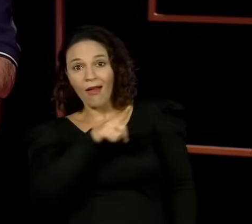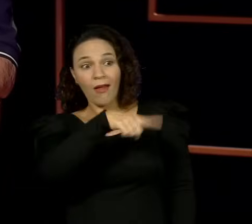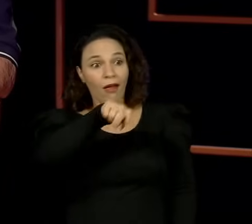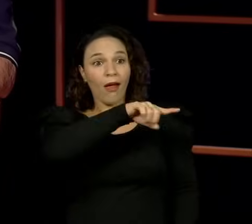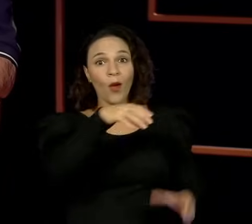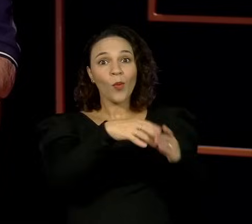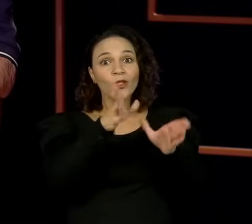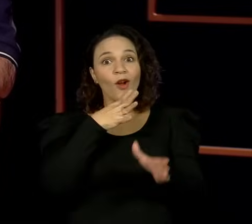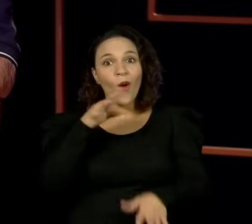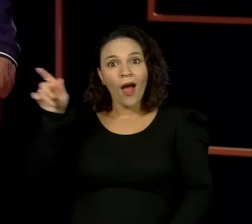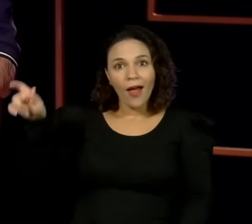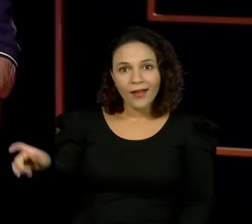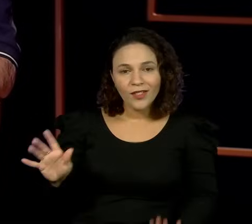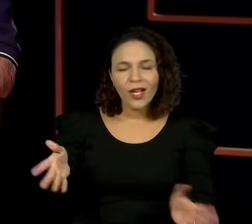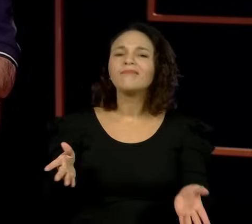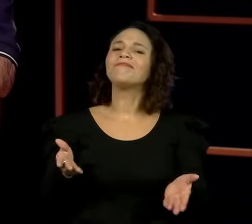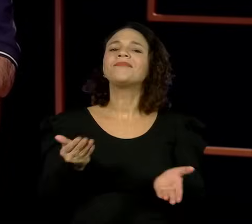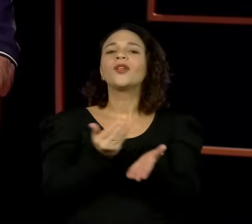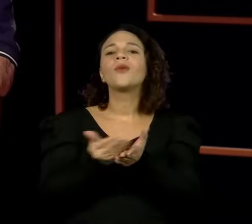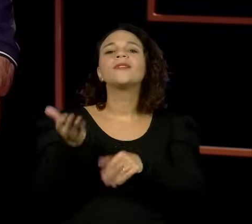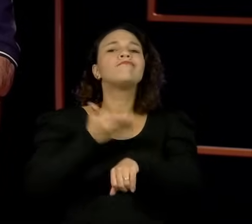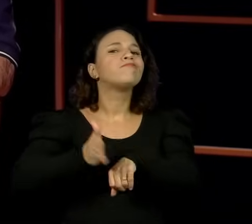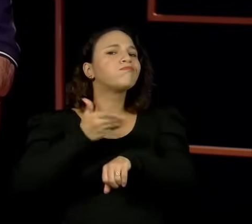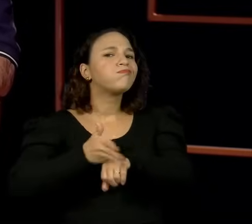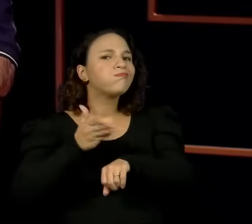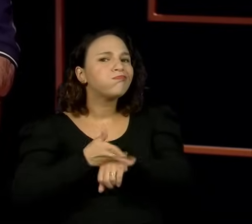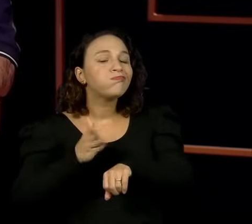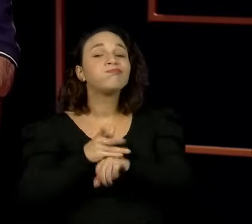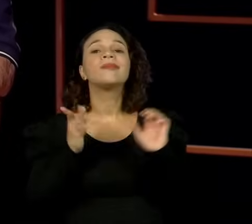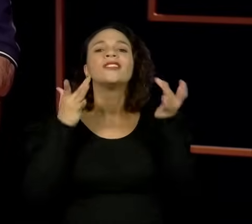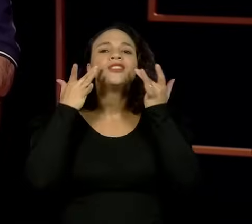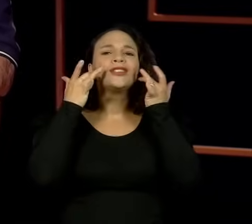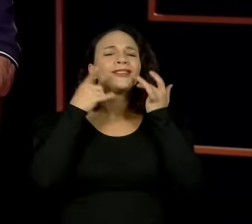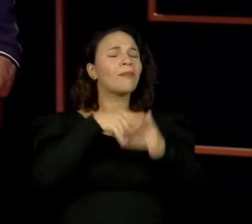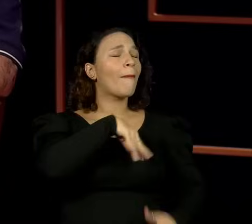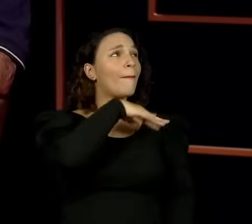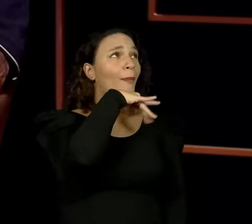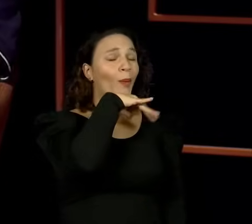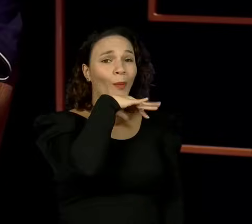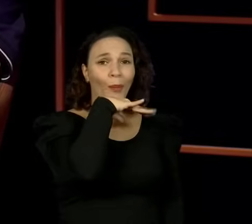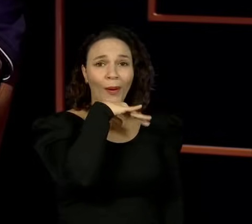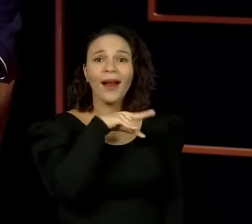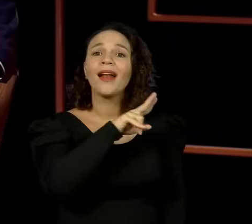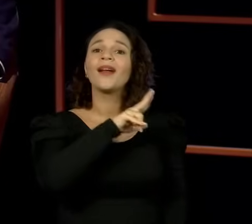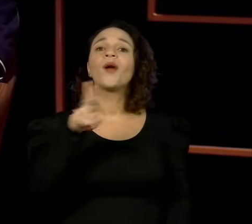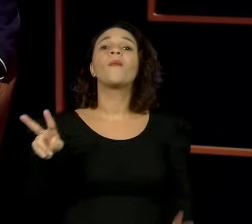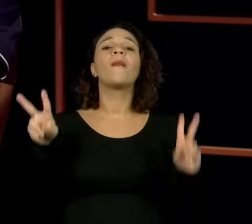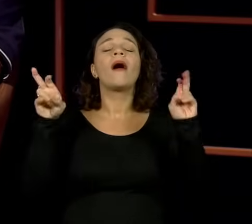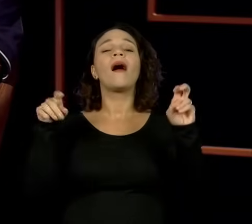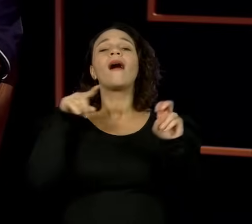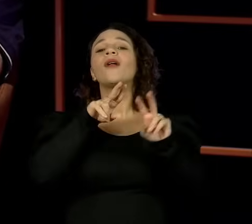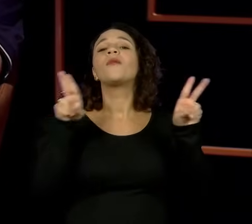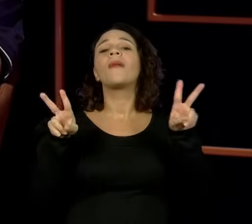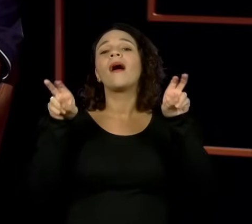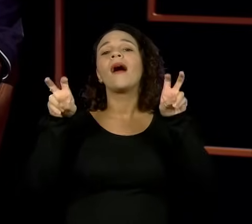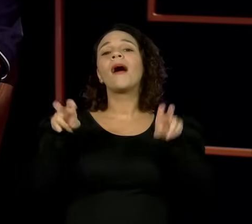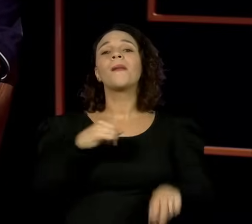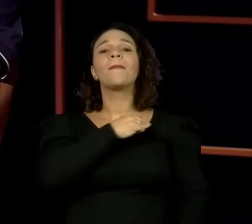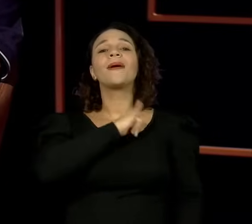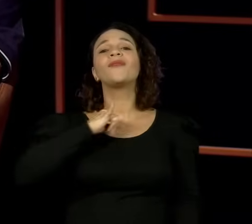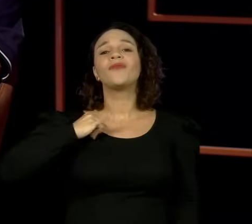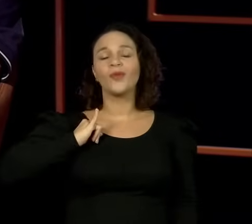aí começamos a ensaiar, a nossa peça era uma porcaria, chamava-se Aquele Perfume, de Léo